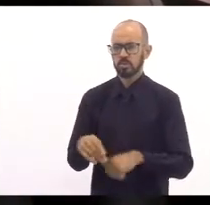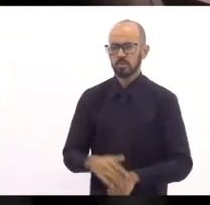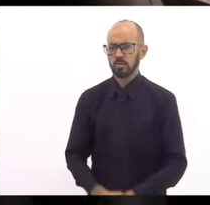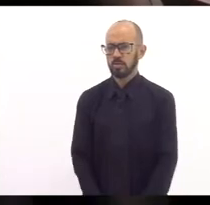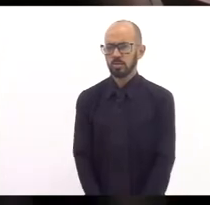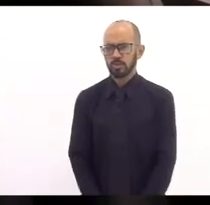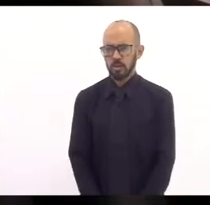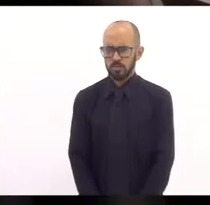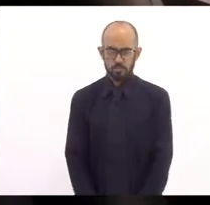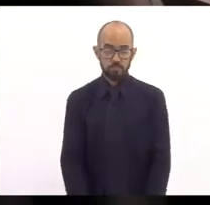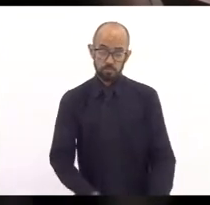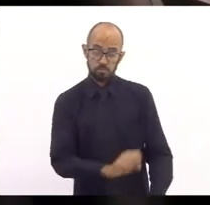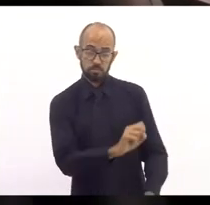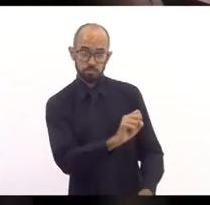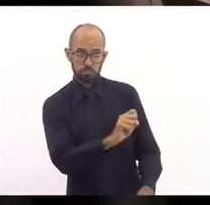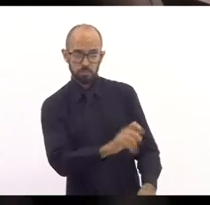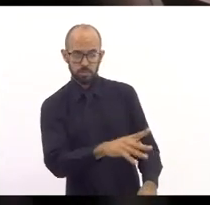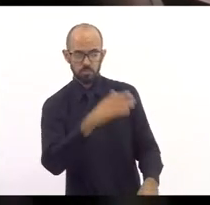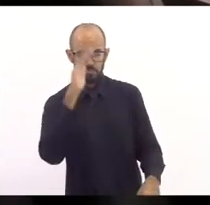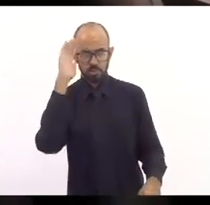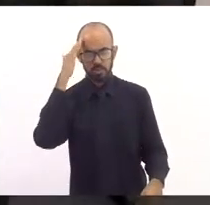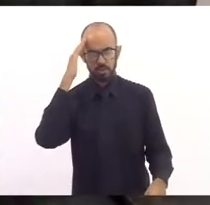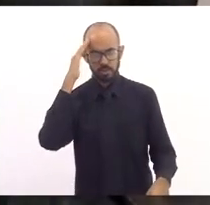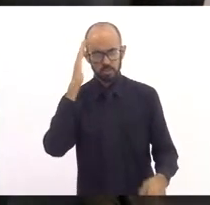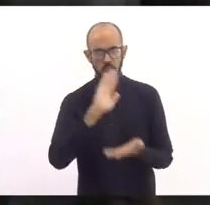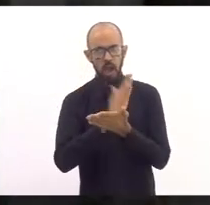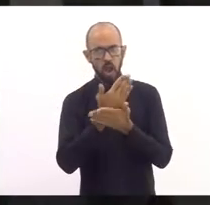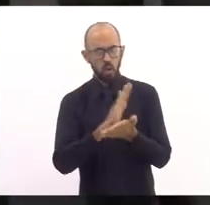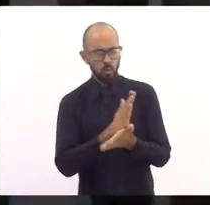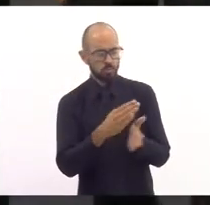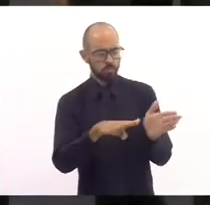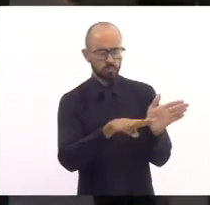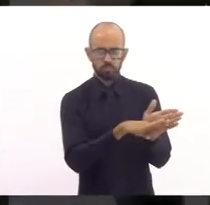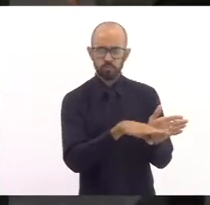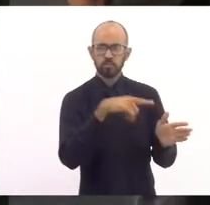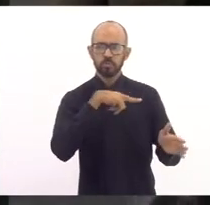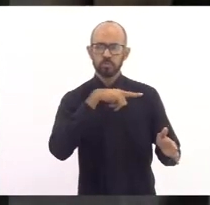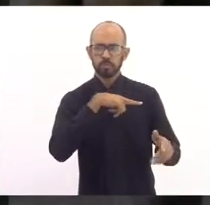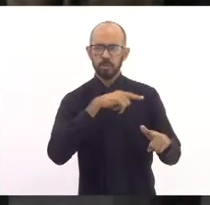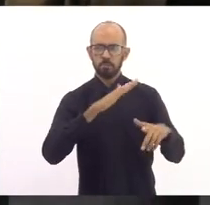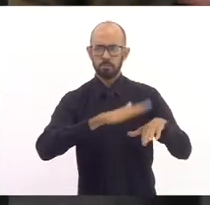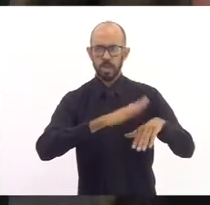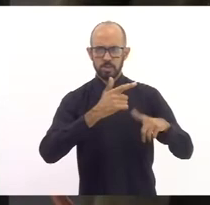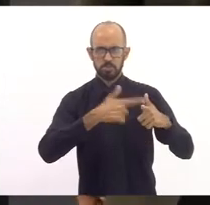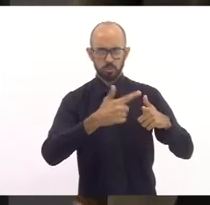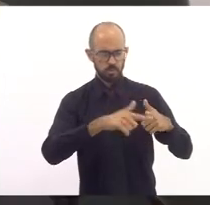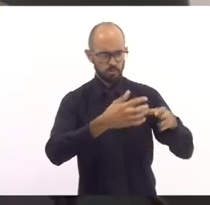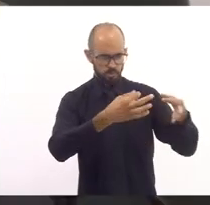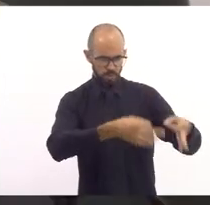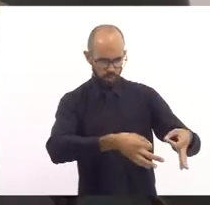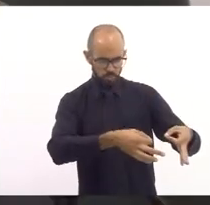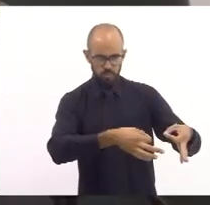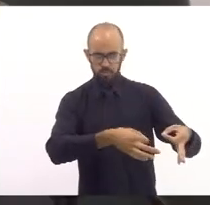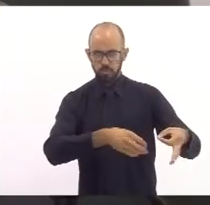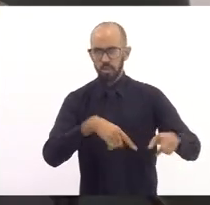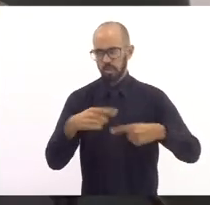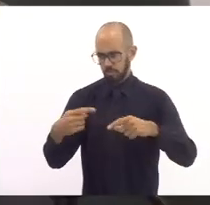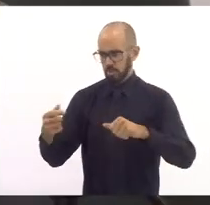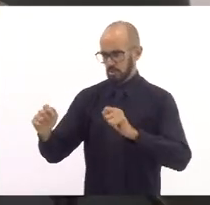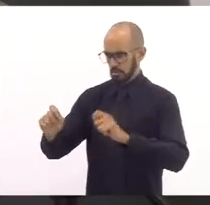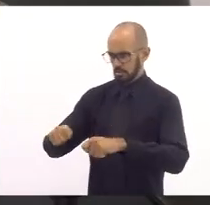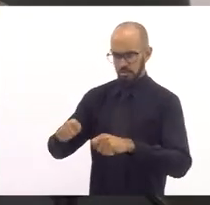Não, pelo que eu entendi, foram em algumas estações apontadas como mais críticas, é isso? Isso, ali tinha uma indicação isso de críticas. Isso pode ser relatado para nós depois?